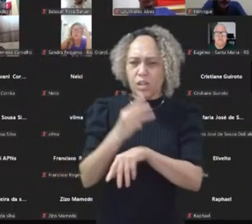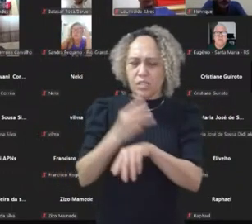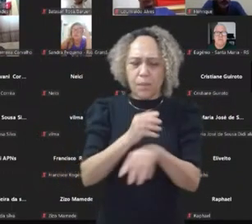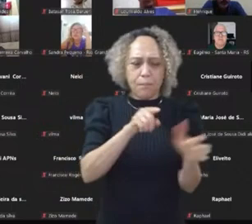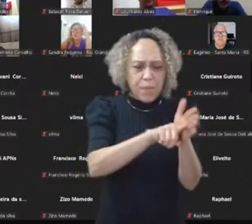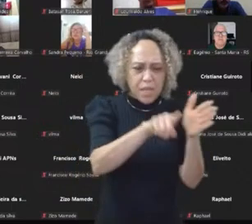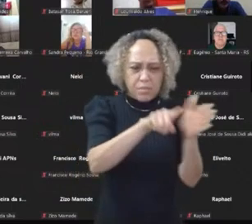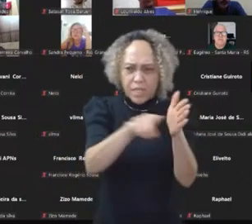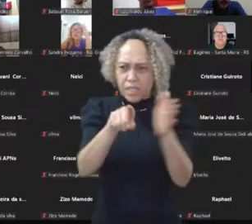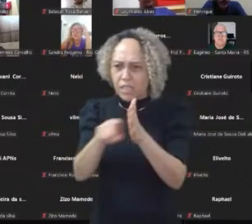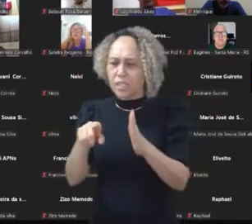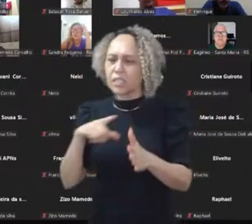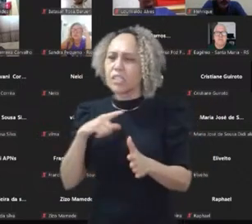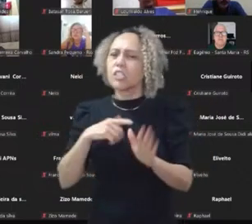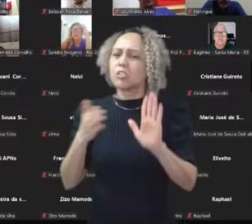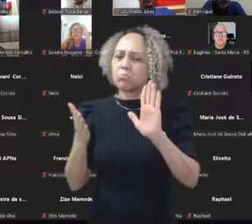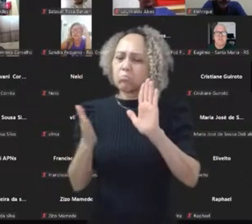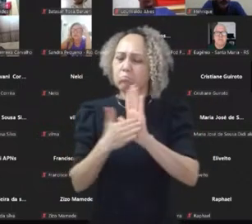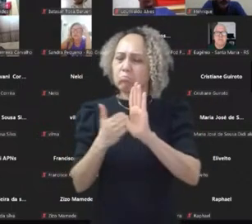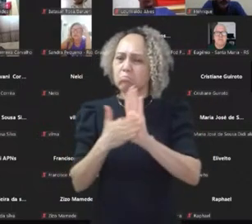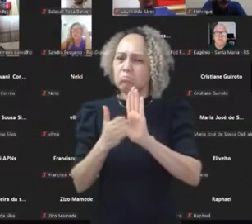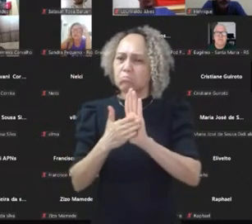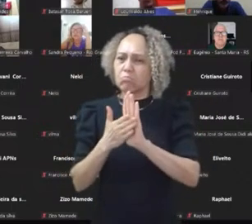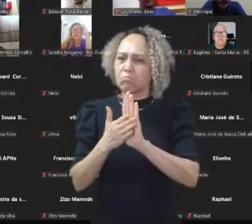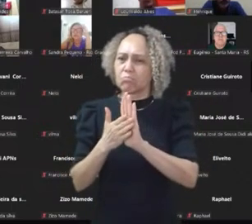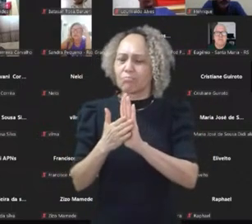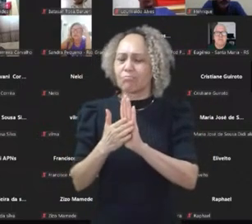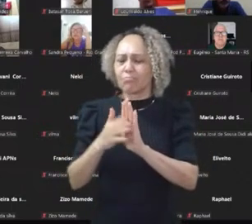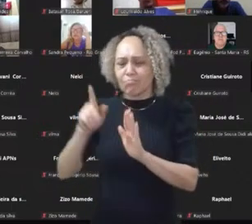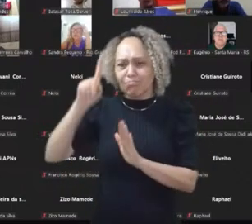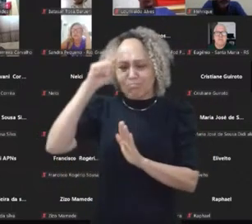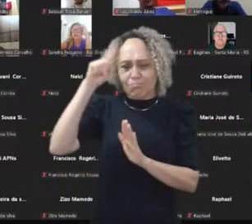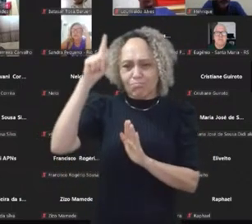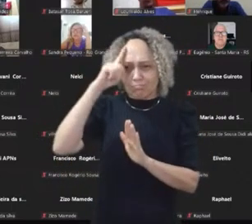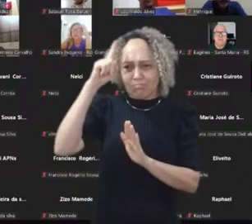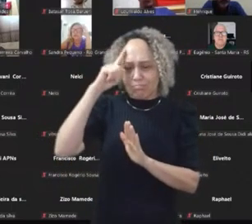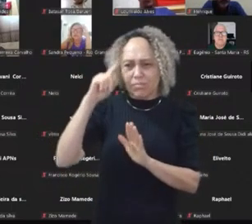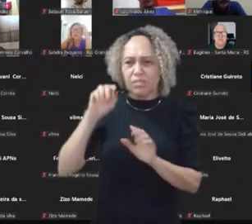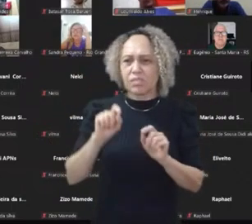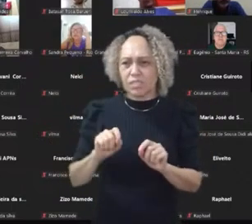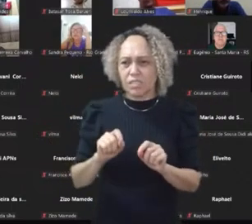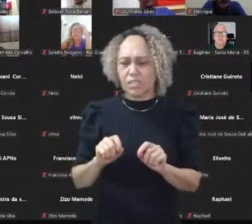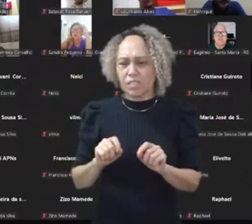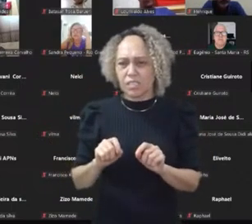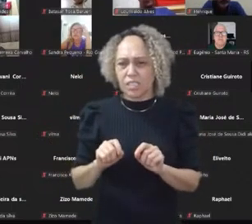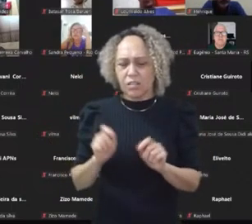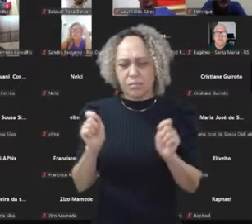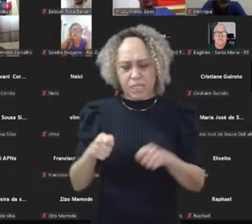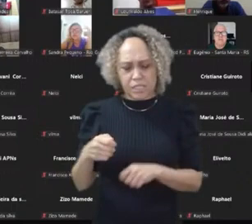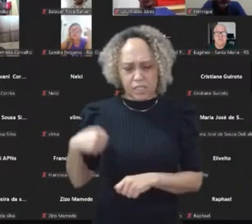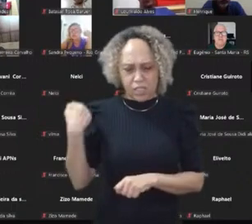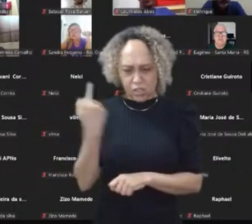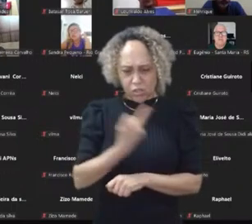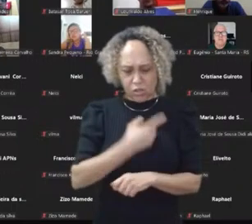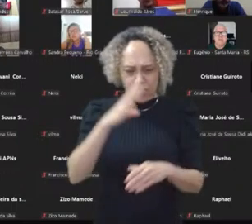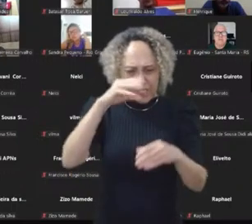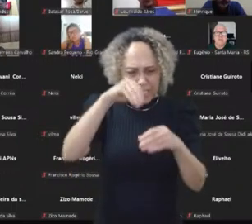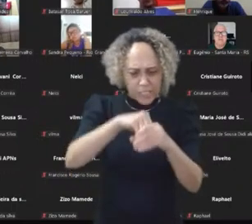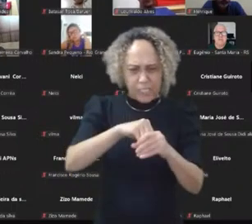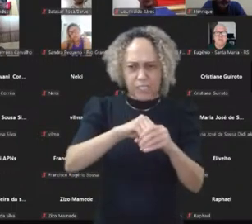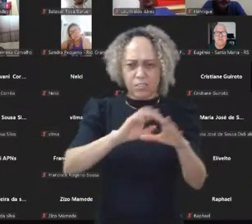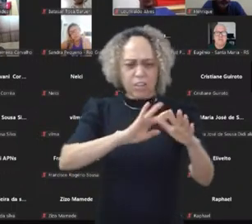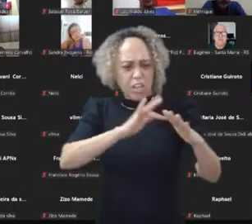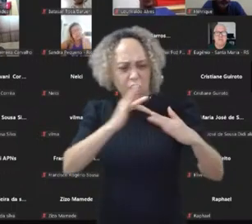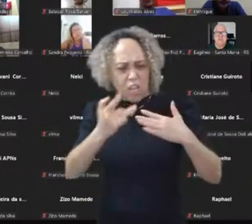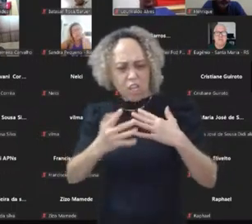tinha claramente uma pauta presente por dia então é preciso essa presença e esse vínculo o tempo todo em todas as redes